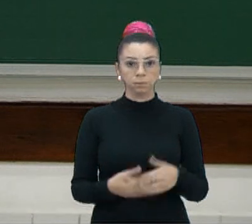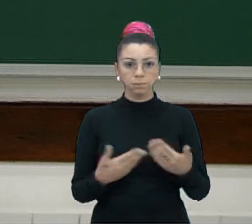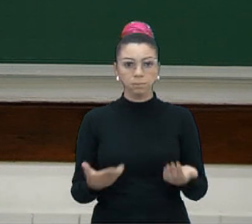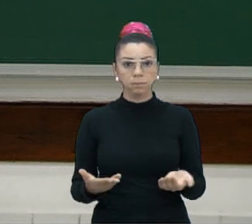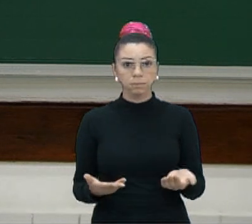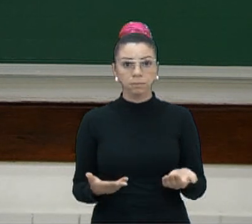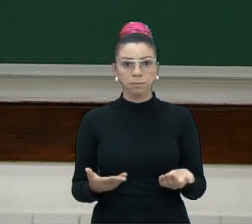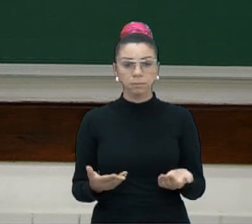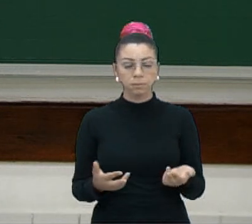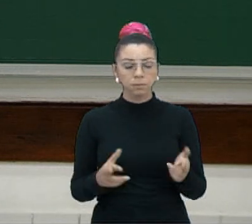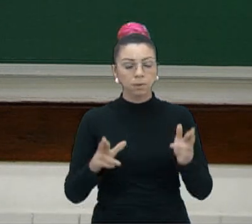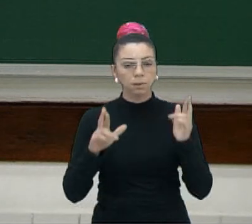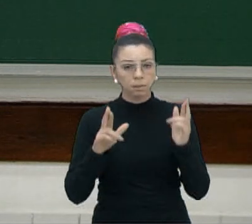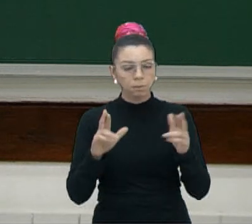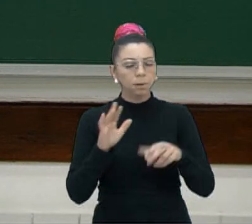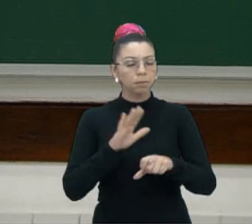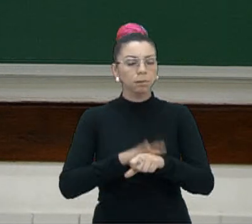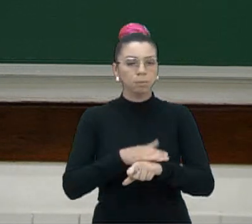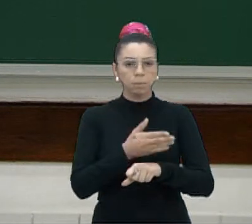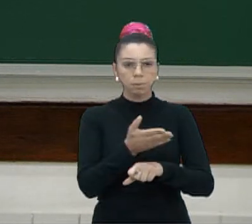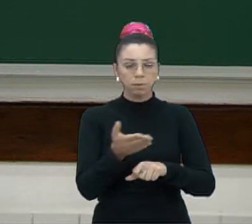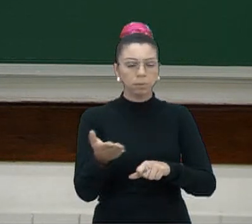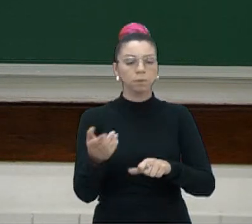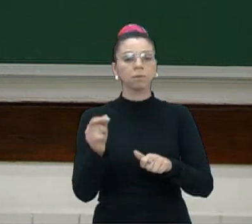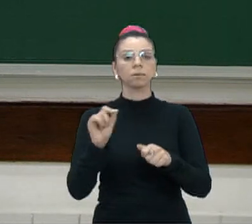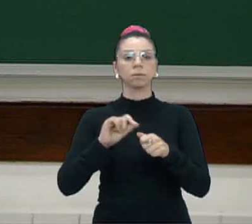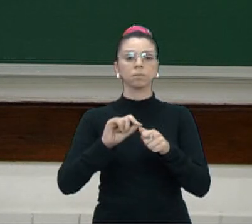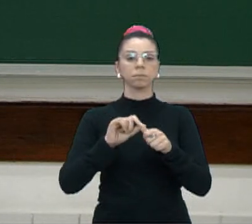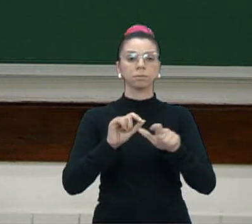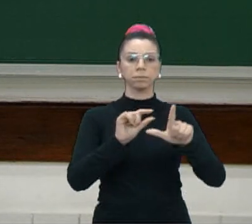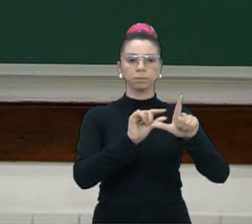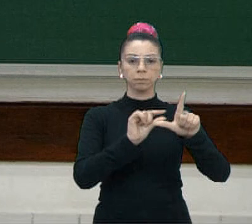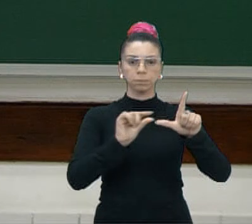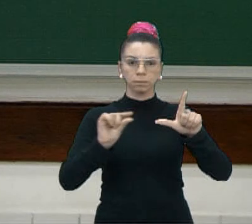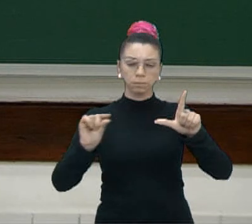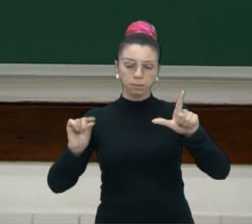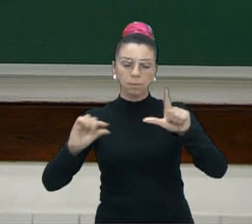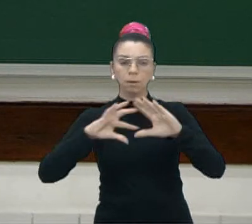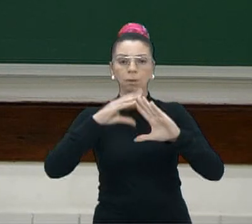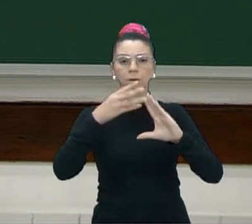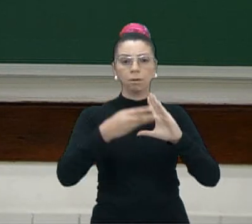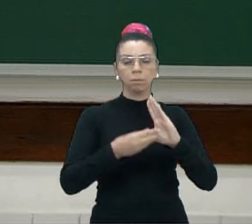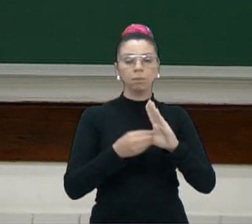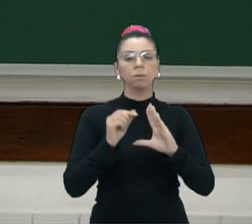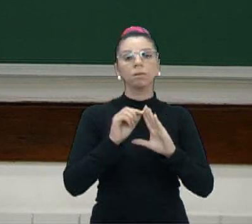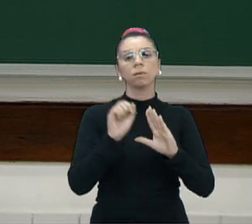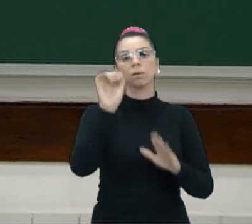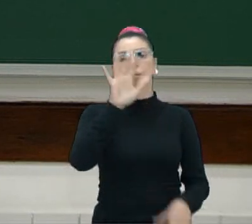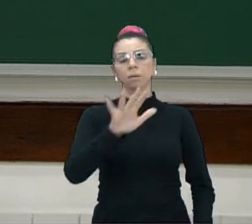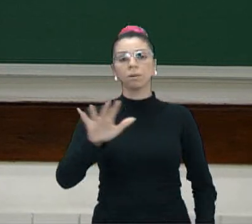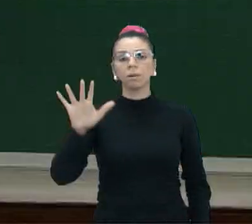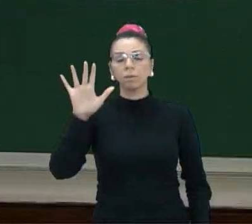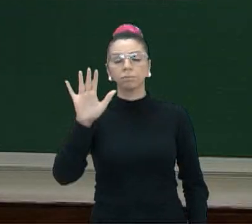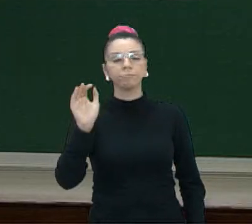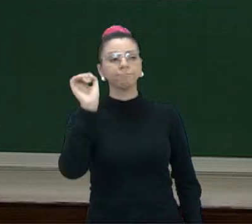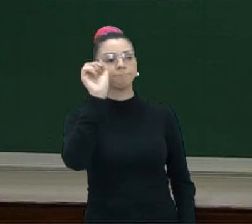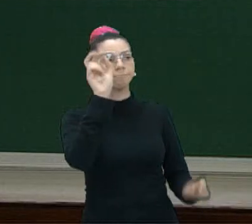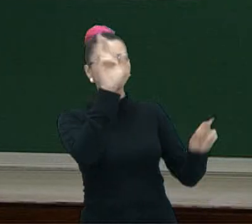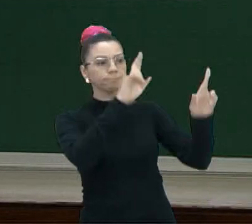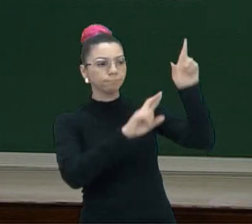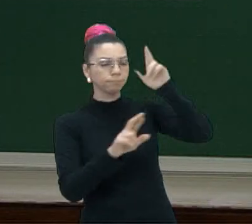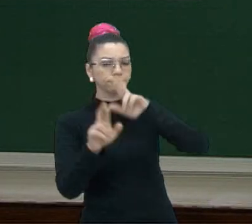Então, espero que tenha dado tempo para você fazer a legenda de todas as imagens, que você tenha observado bem